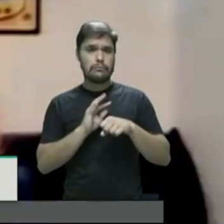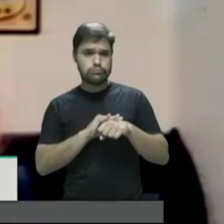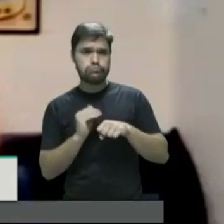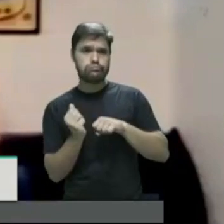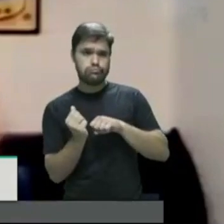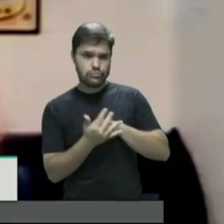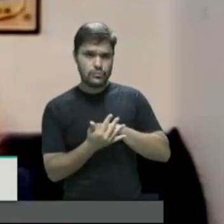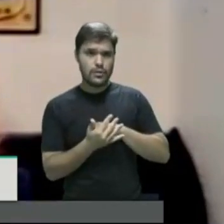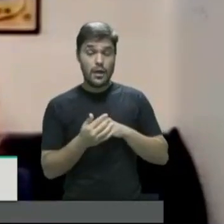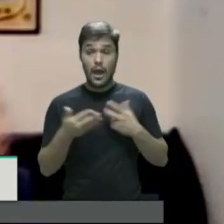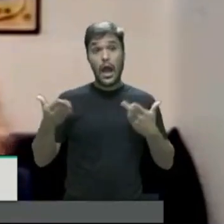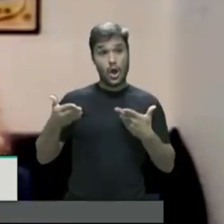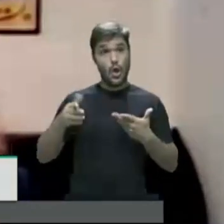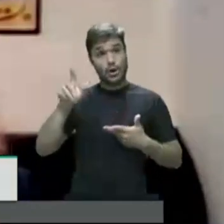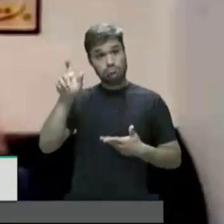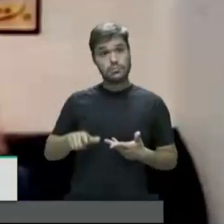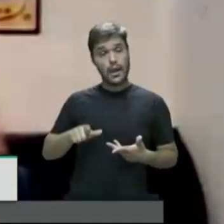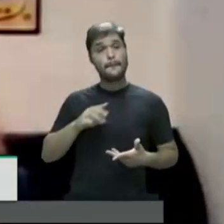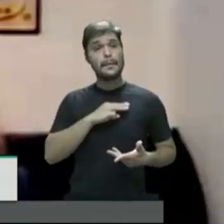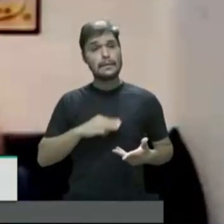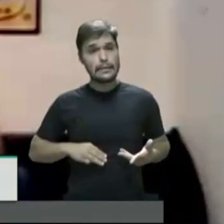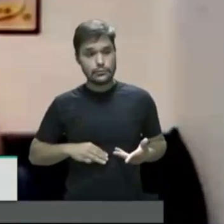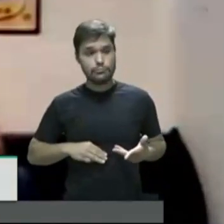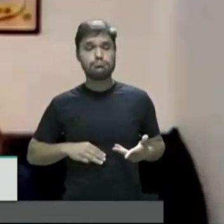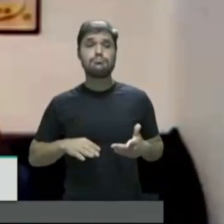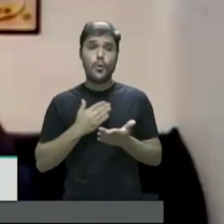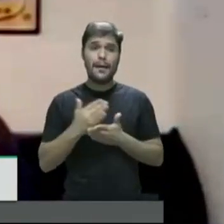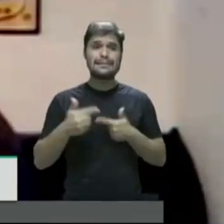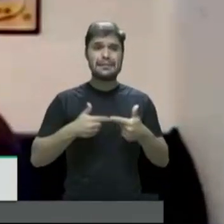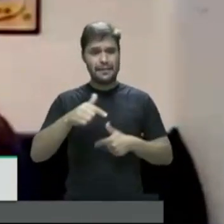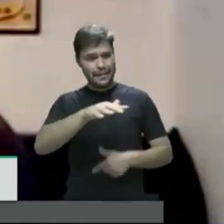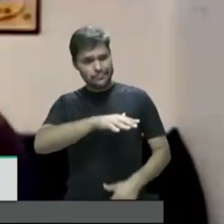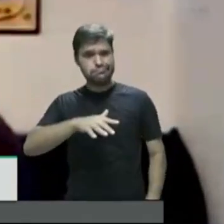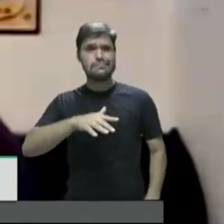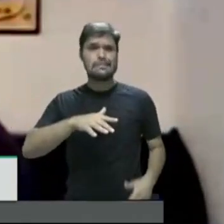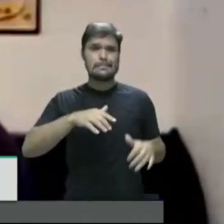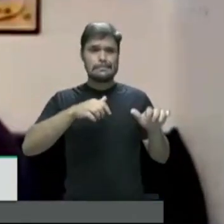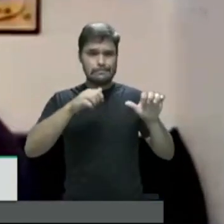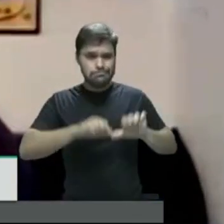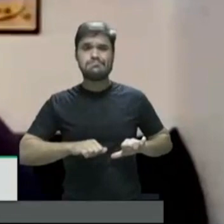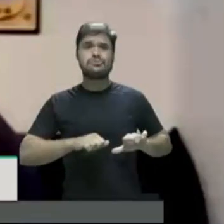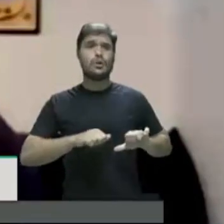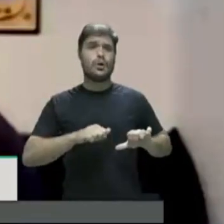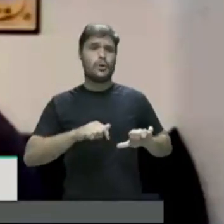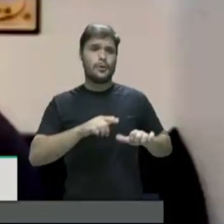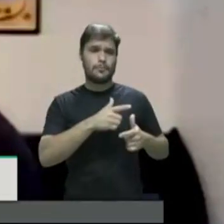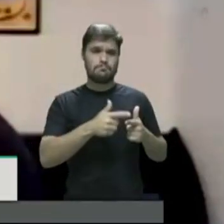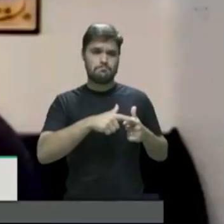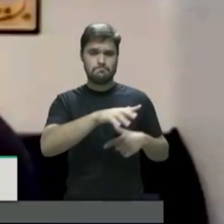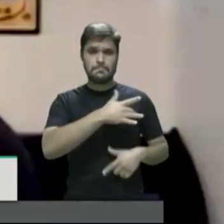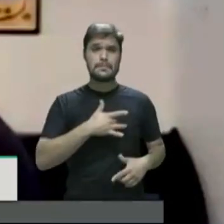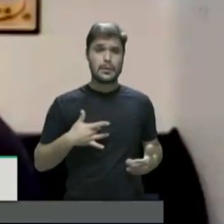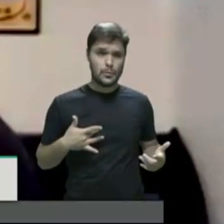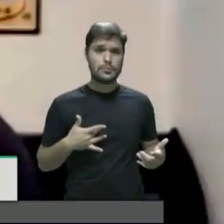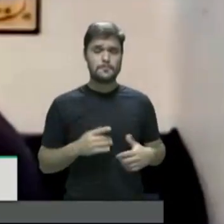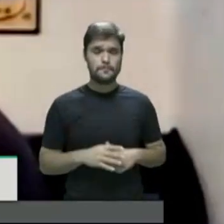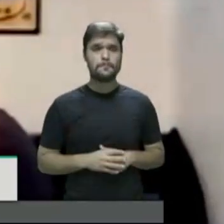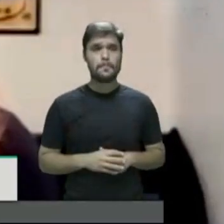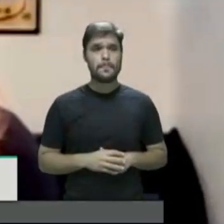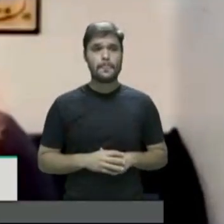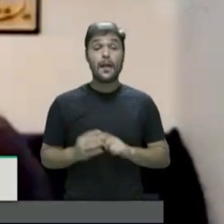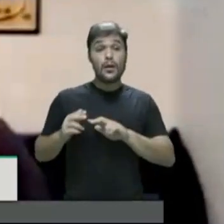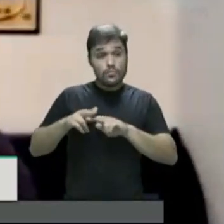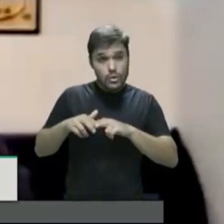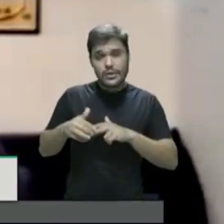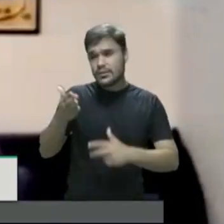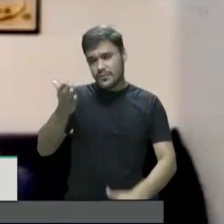ministro, chega no caos e no colapso do sistema de saúde. Por isso mesmo, ministro,